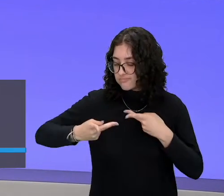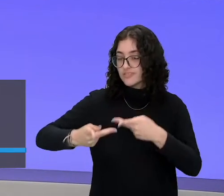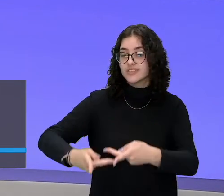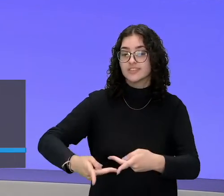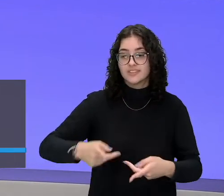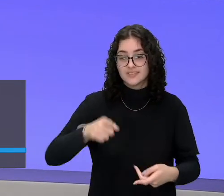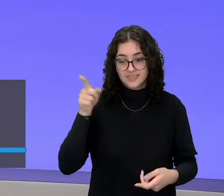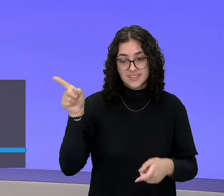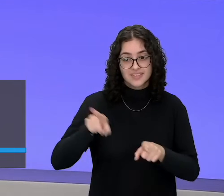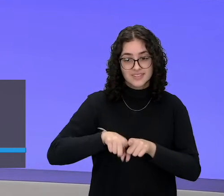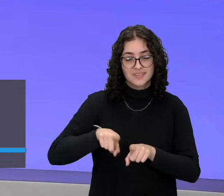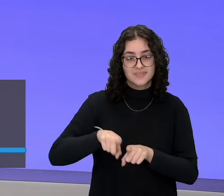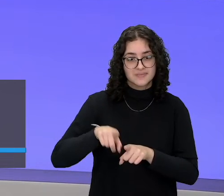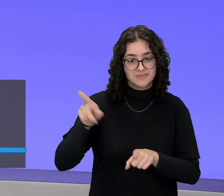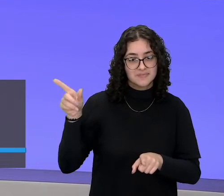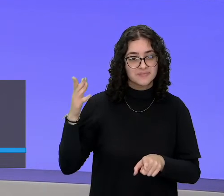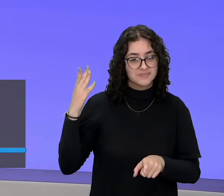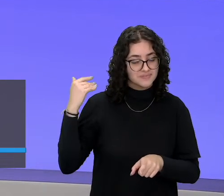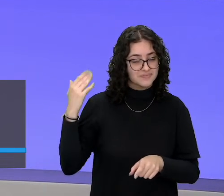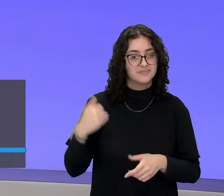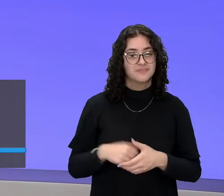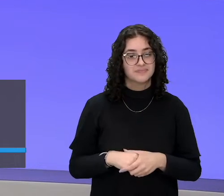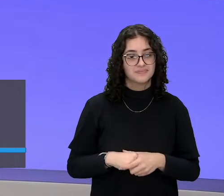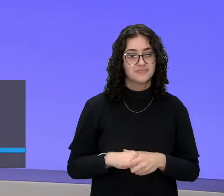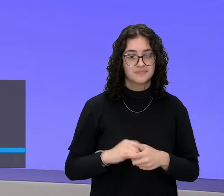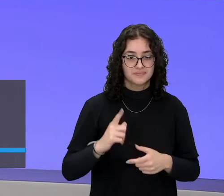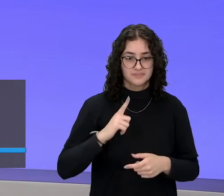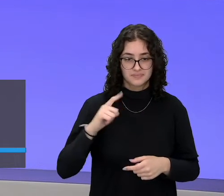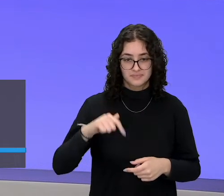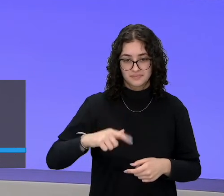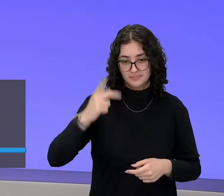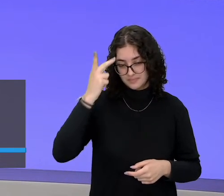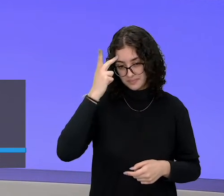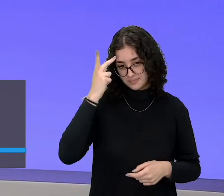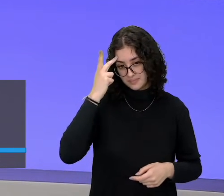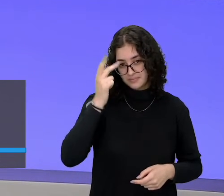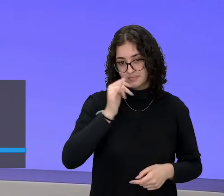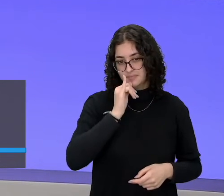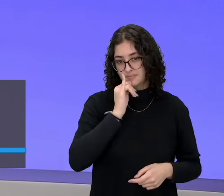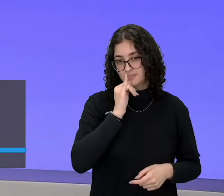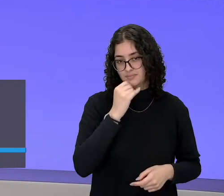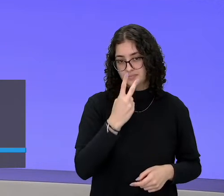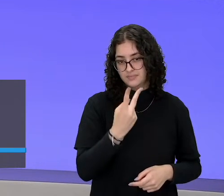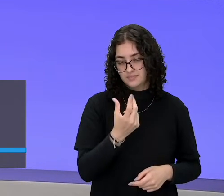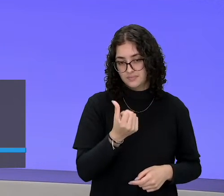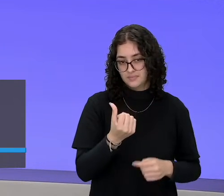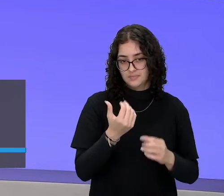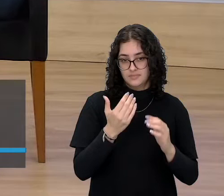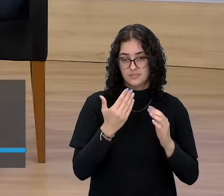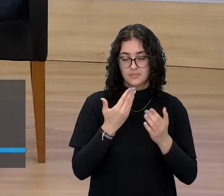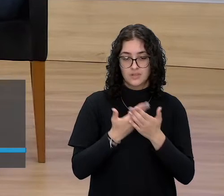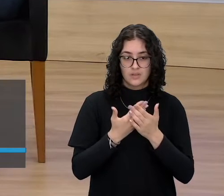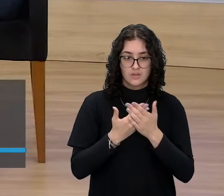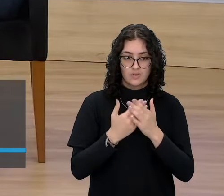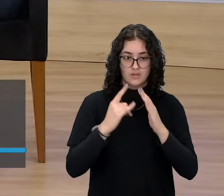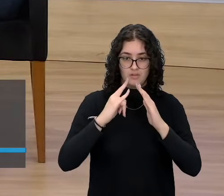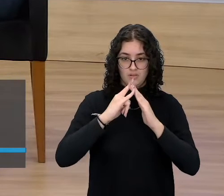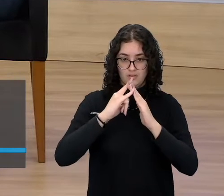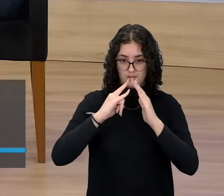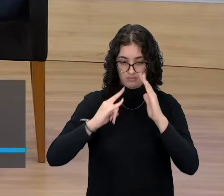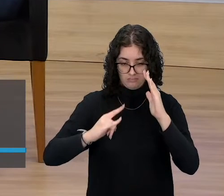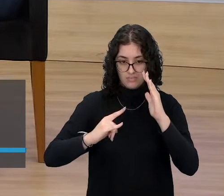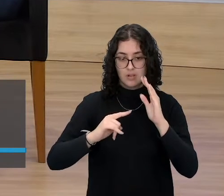você foi e assim por diante, né? Nós temos em São Paulo, por exemplo, 26 escolas quilombolas.